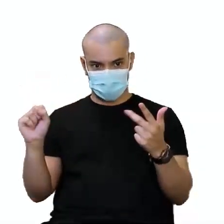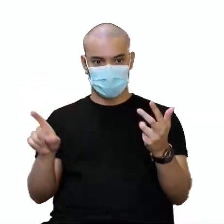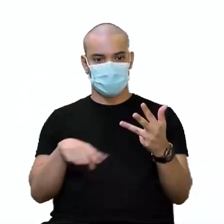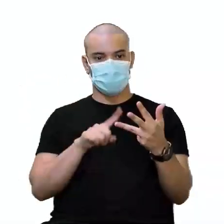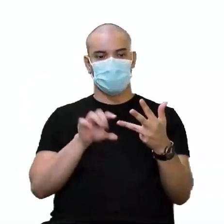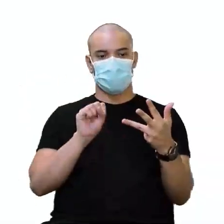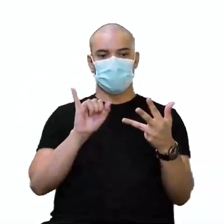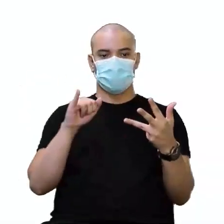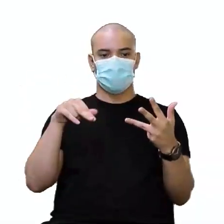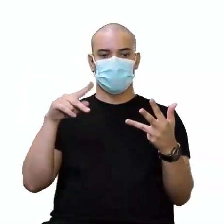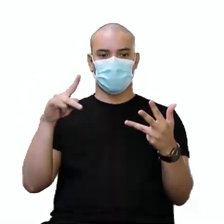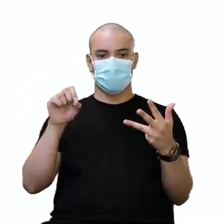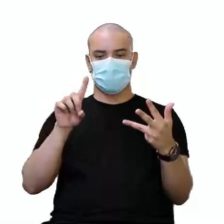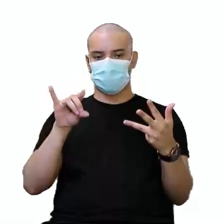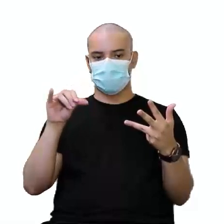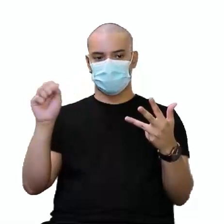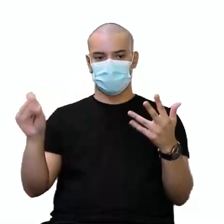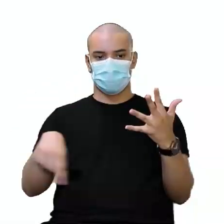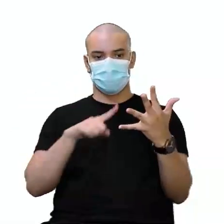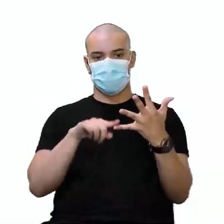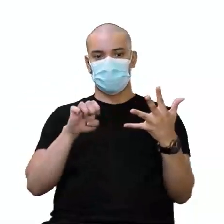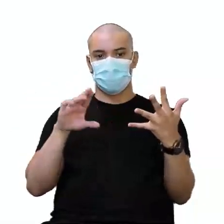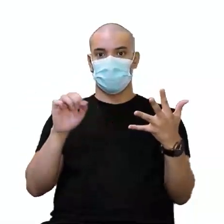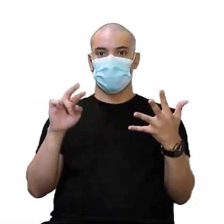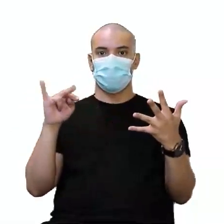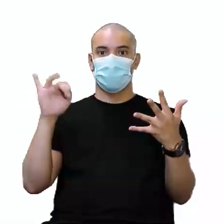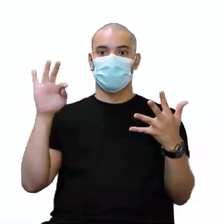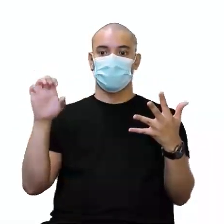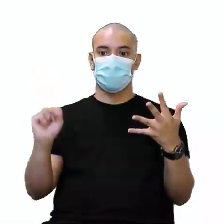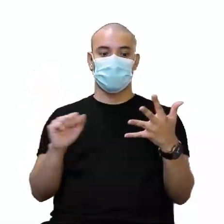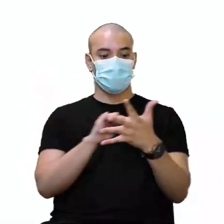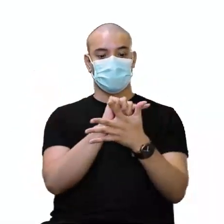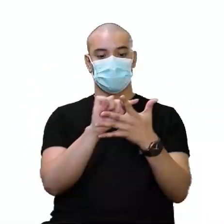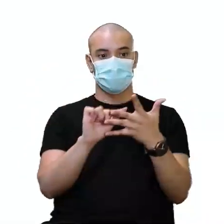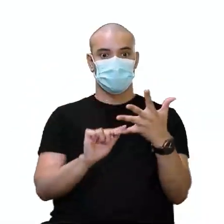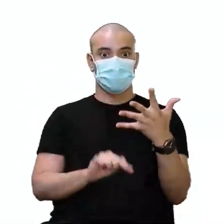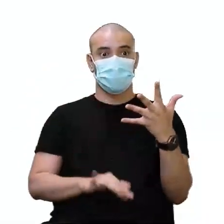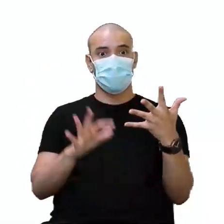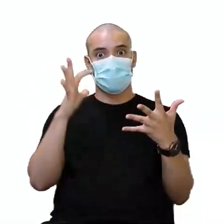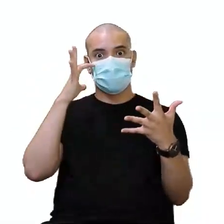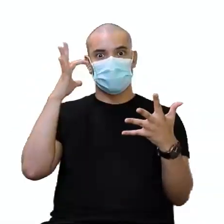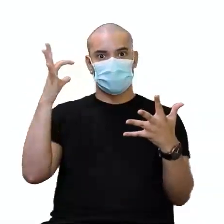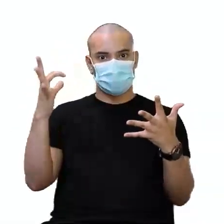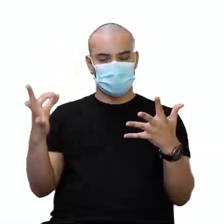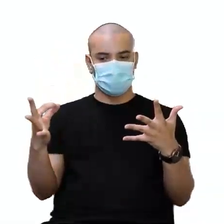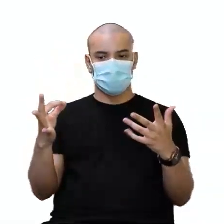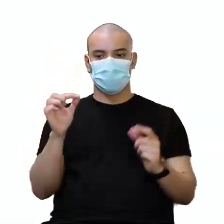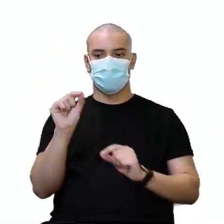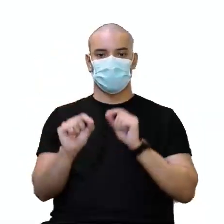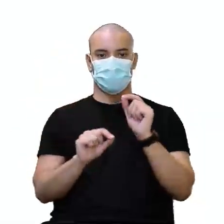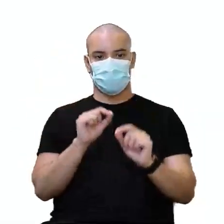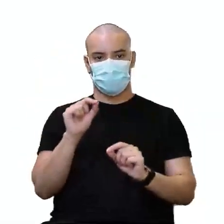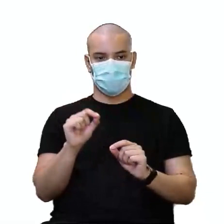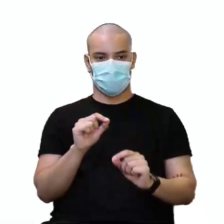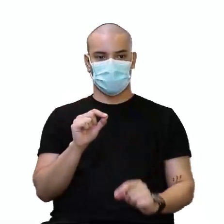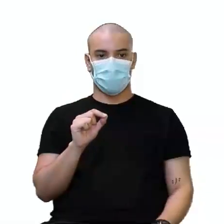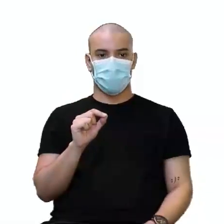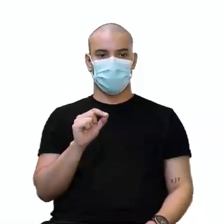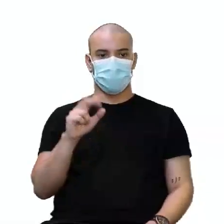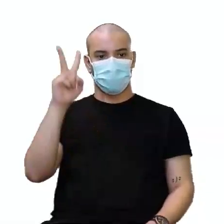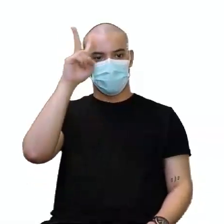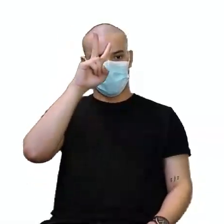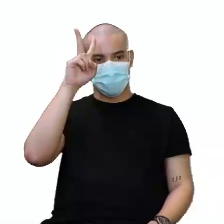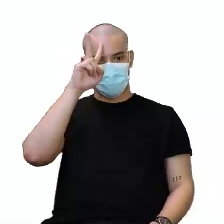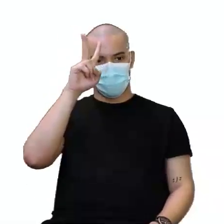Aplodiplobiontes, D, Sinapsídeos e E, Eucariontes. Preste atenção, querido aluno, que Aplodiplobiontes